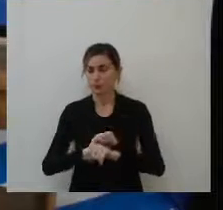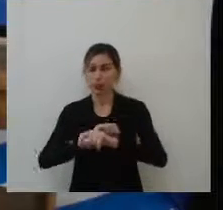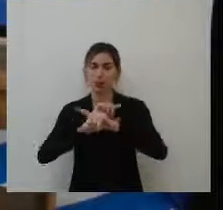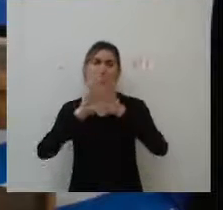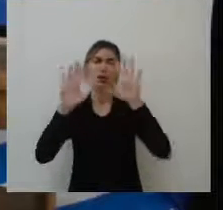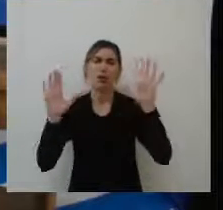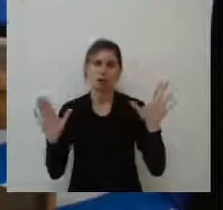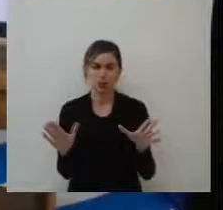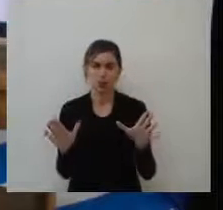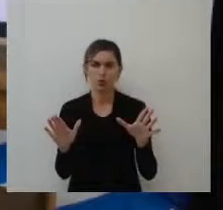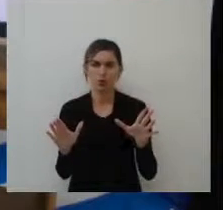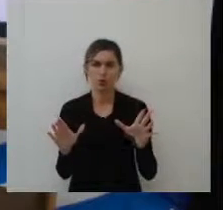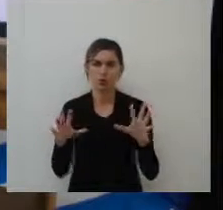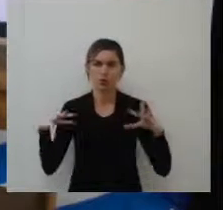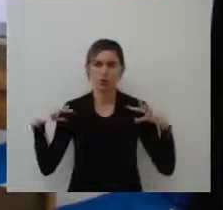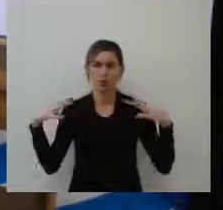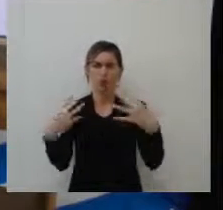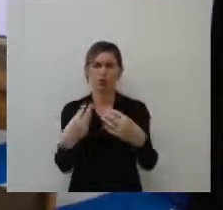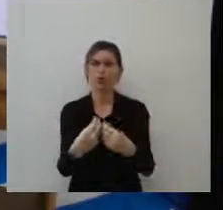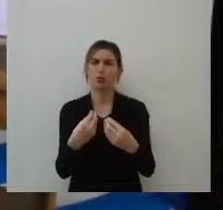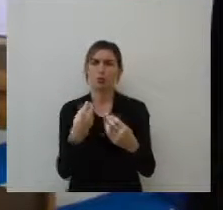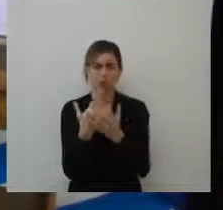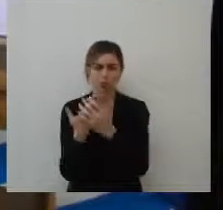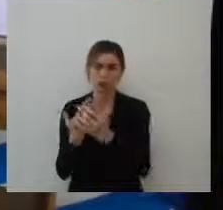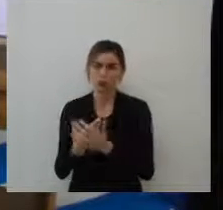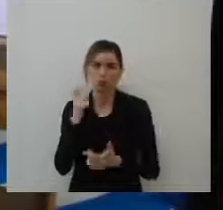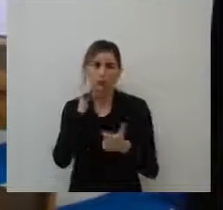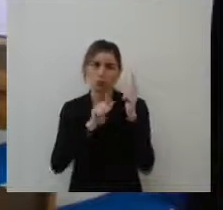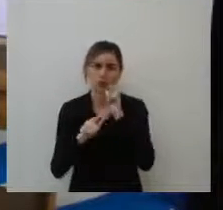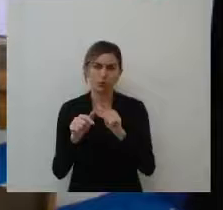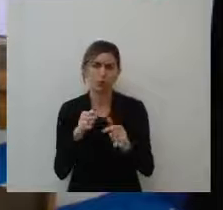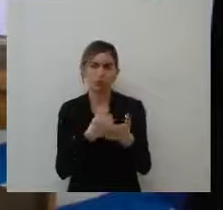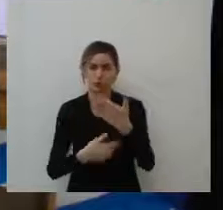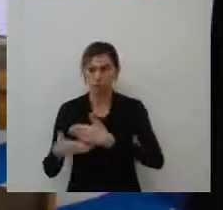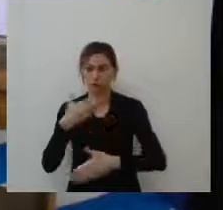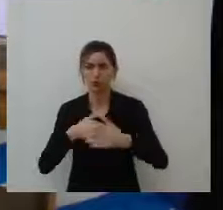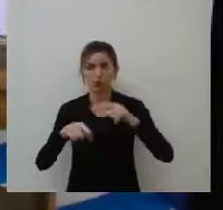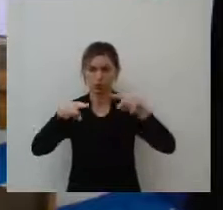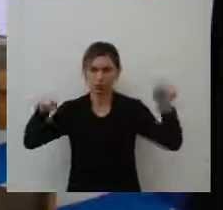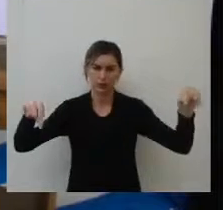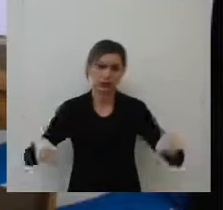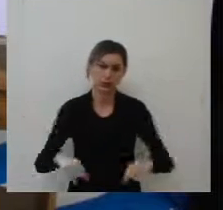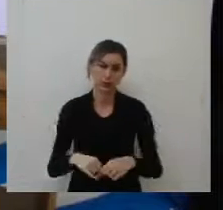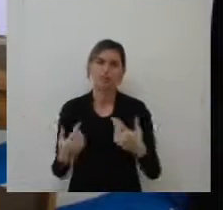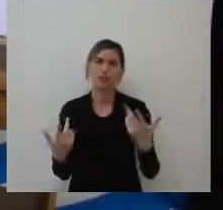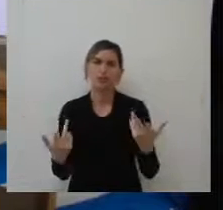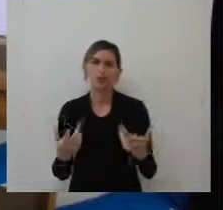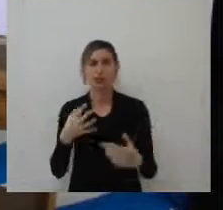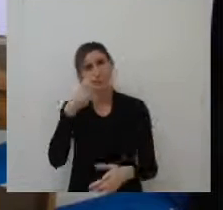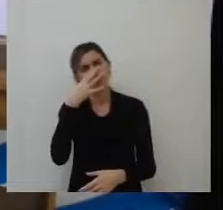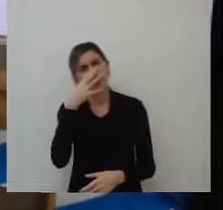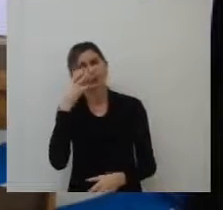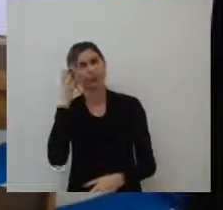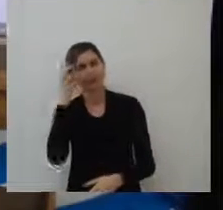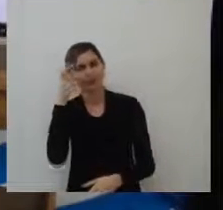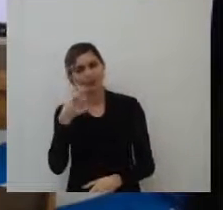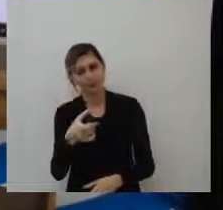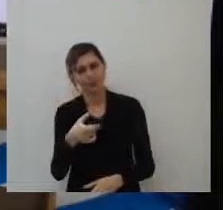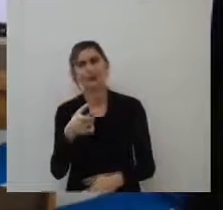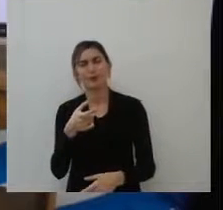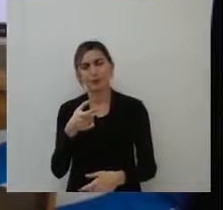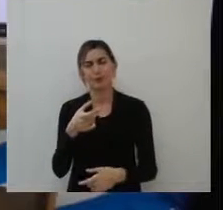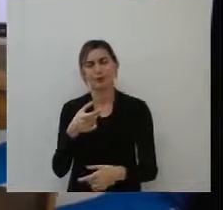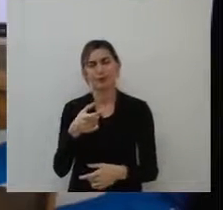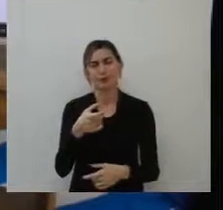maior. Todos os estudantes estão conseguindo interagir de uma grande sala, então é isso que eu acho interessante